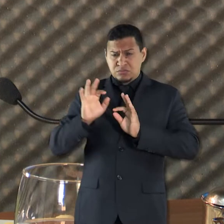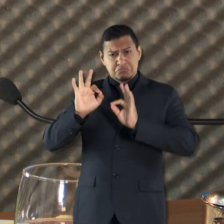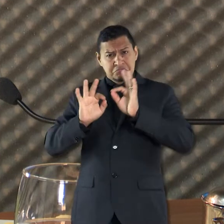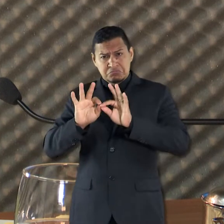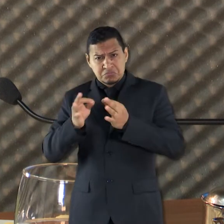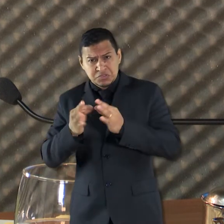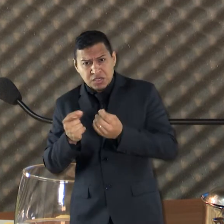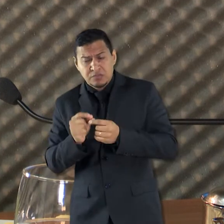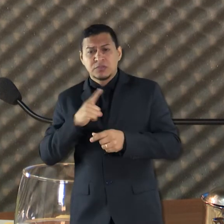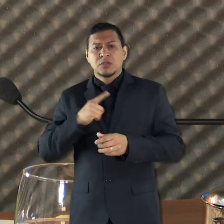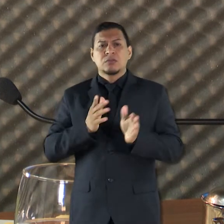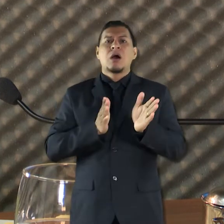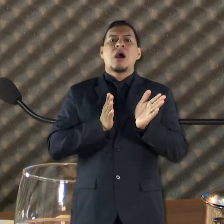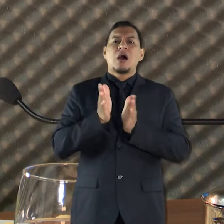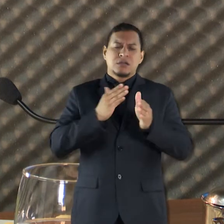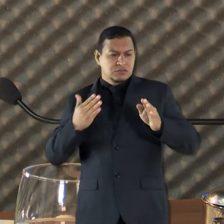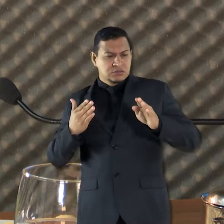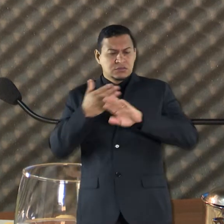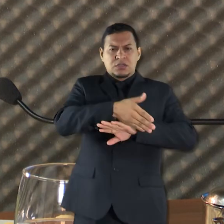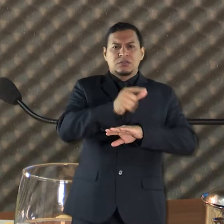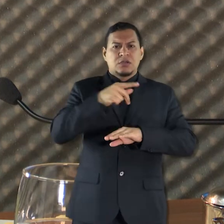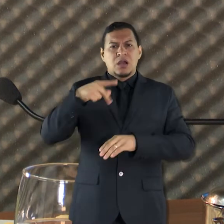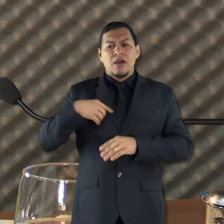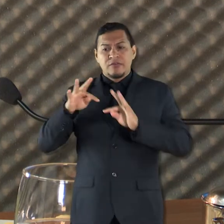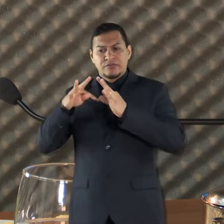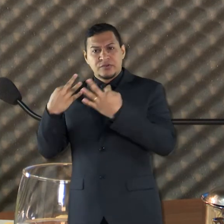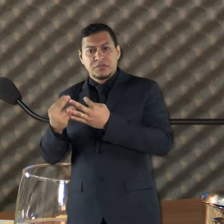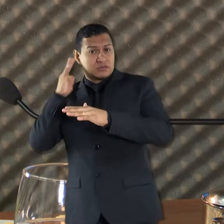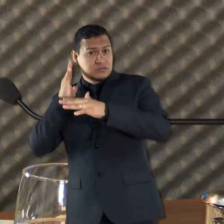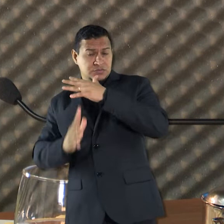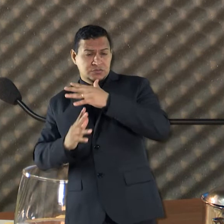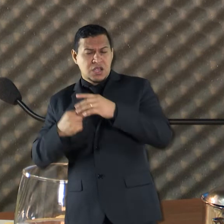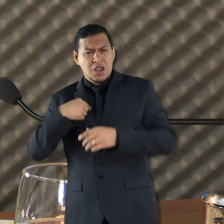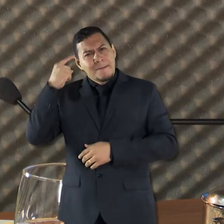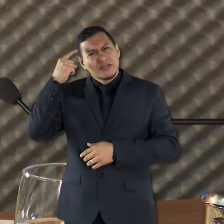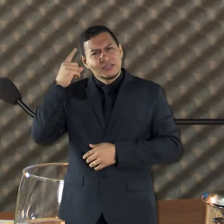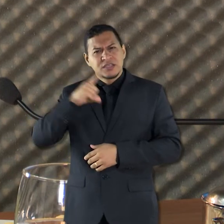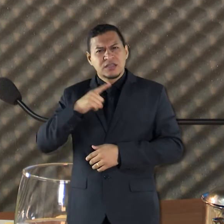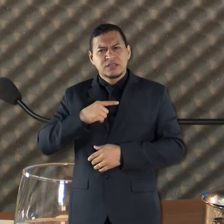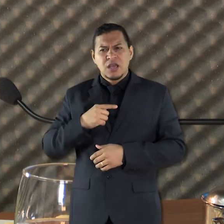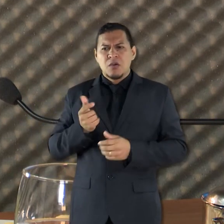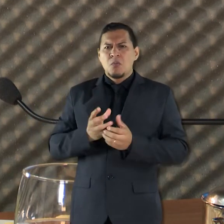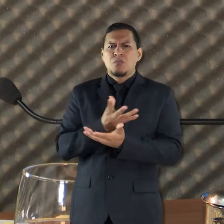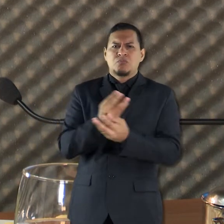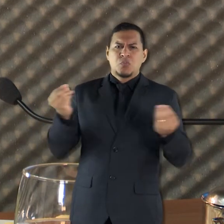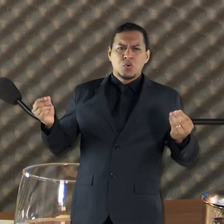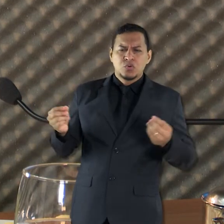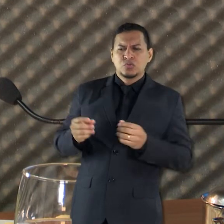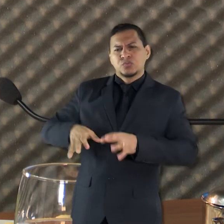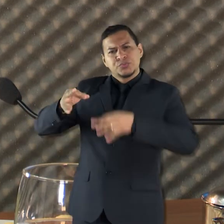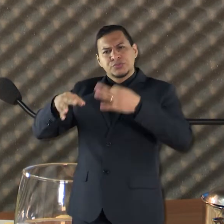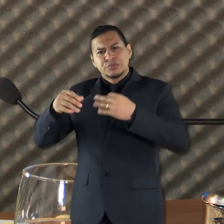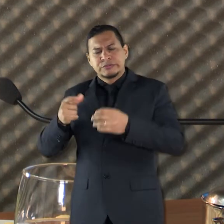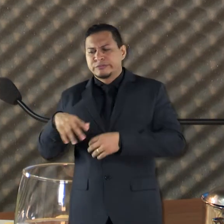básico, colocando acesso a juizado especial e questões de família. Eu pensei, quando nós montamos, fosse ter muito juizado da fazenda pública,